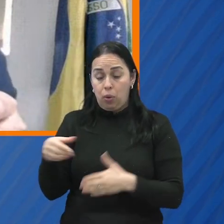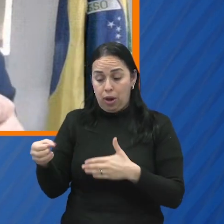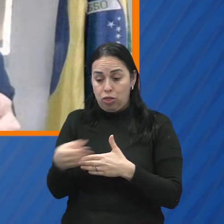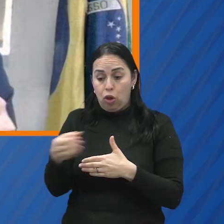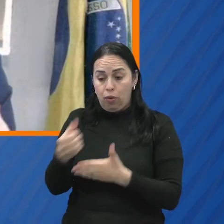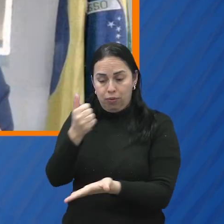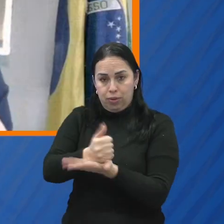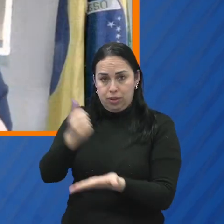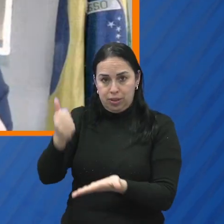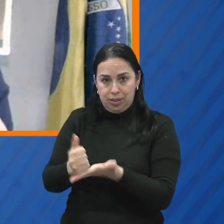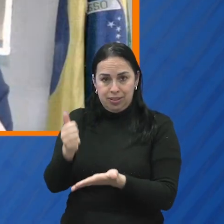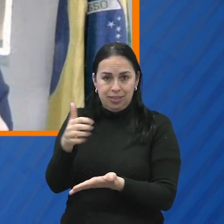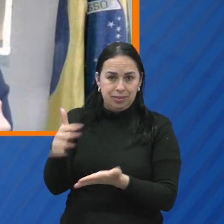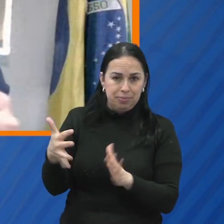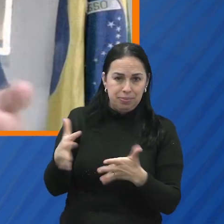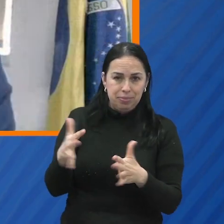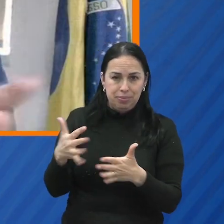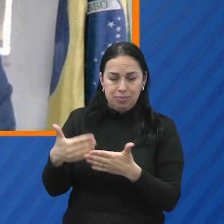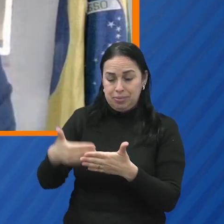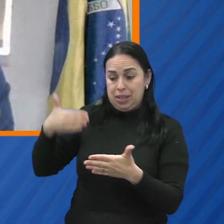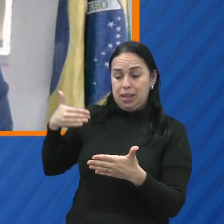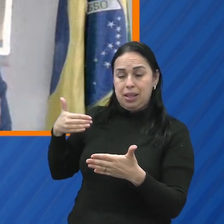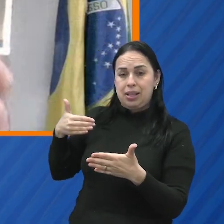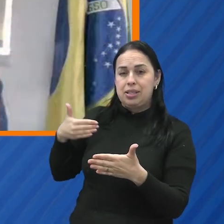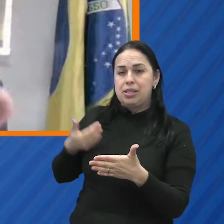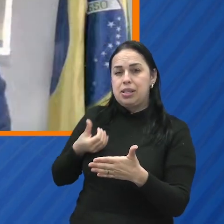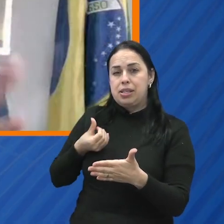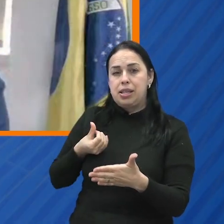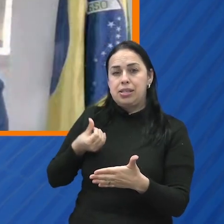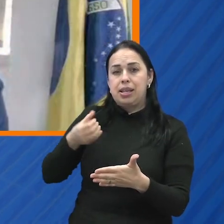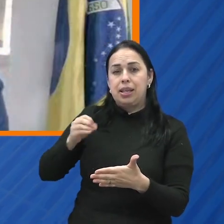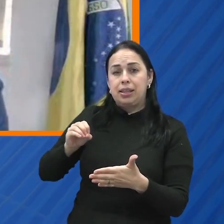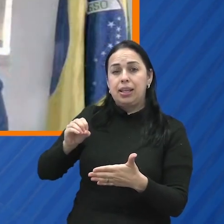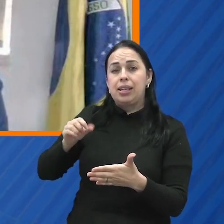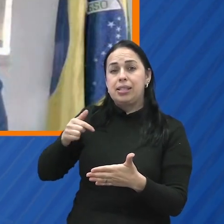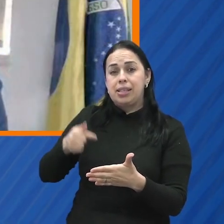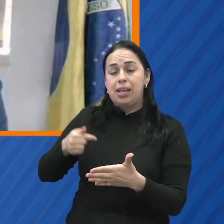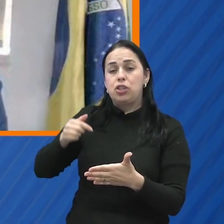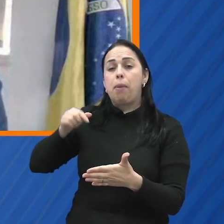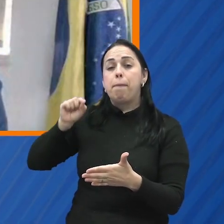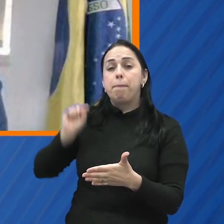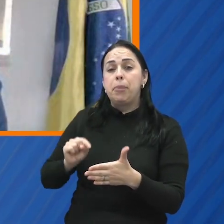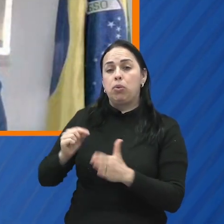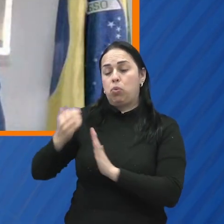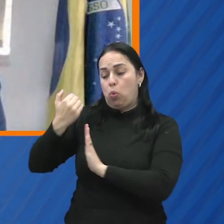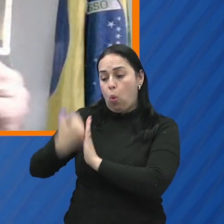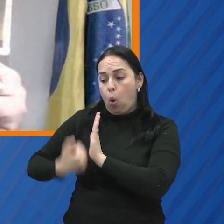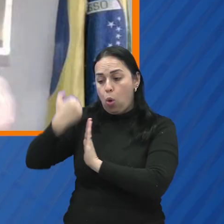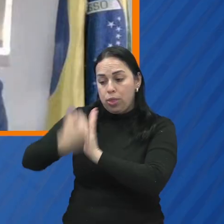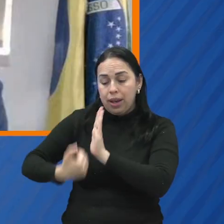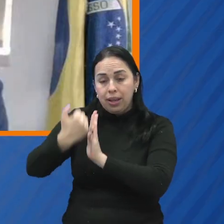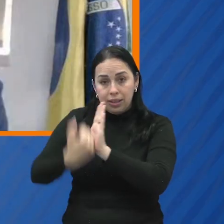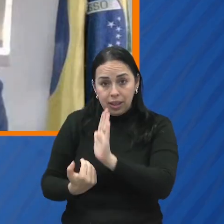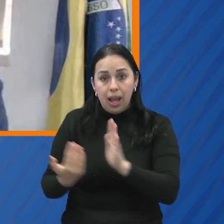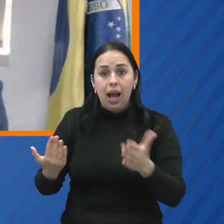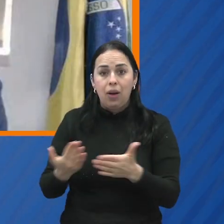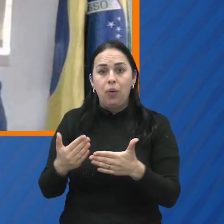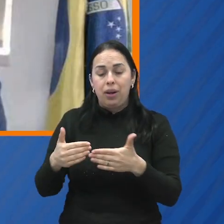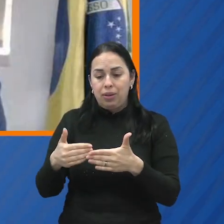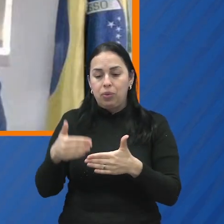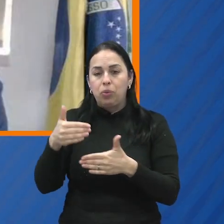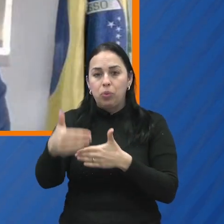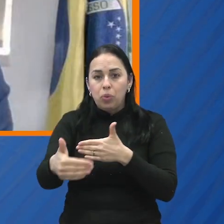novo FIES, que é o FIES 2018, eles tinham mais ou menos 67 mil contratos em fase de amortização. Agora,